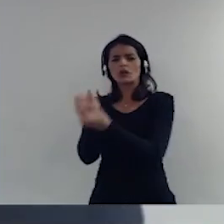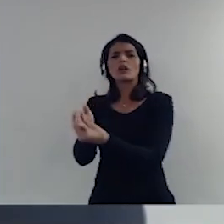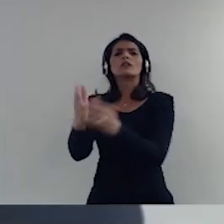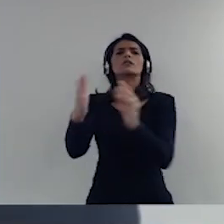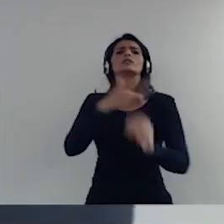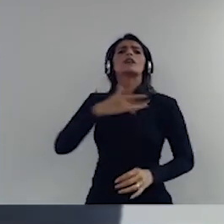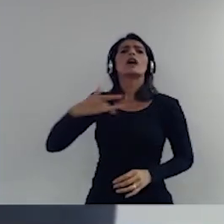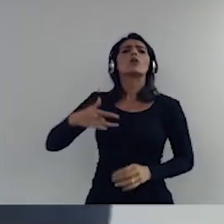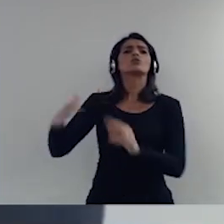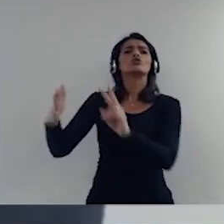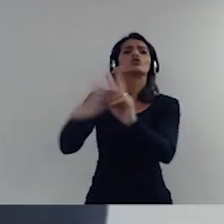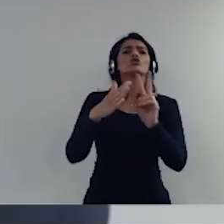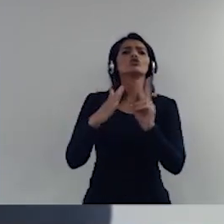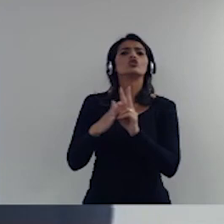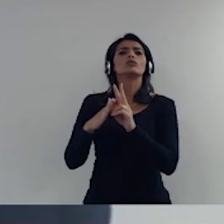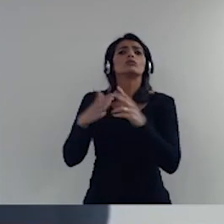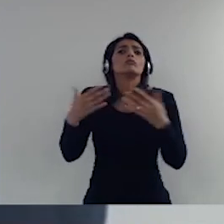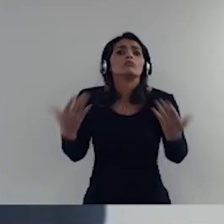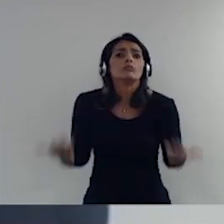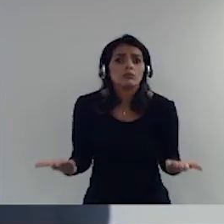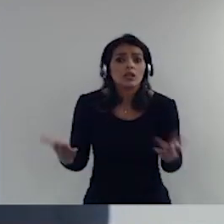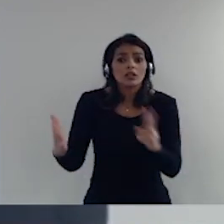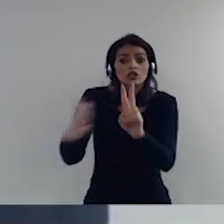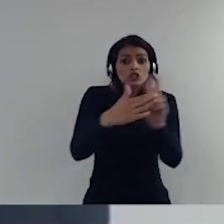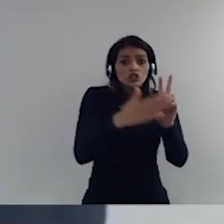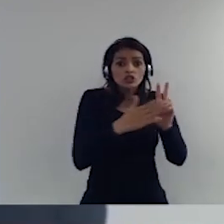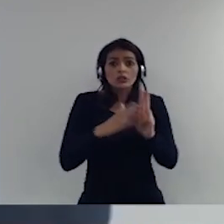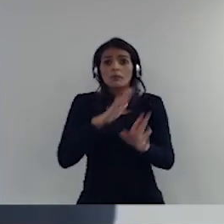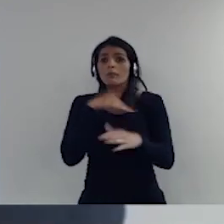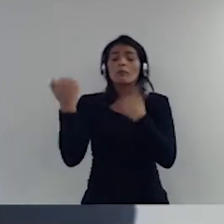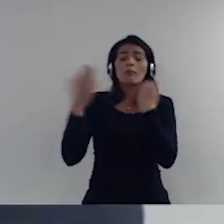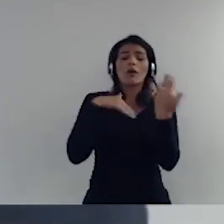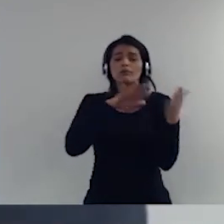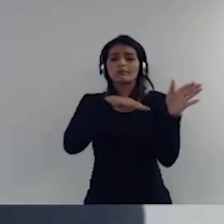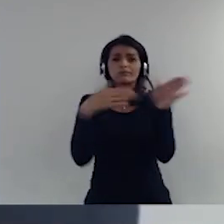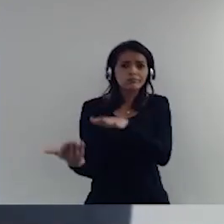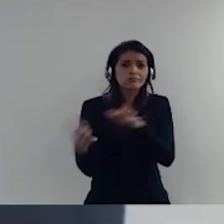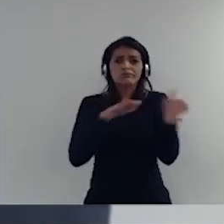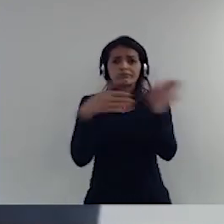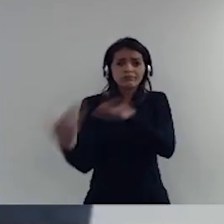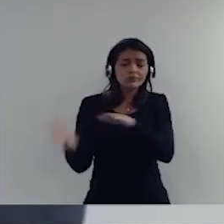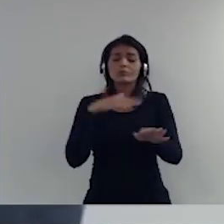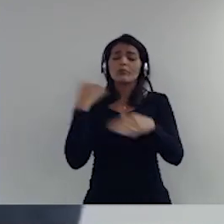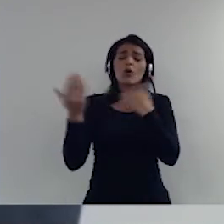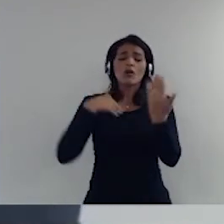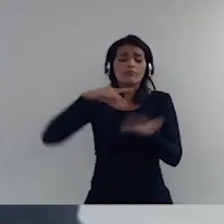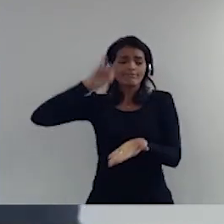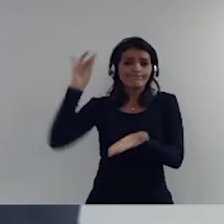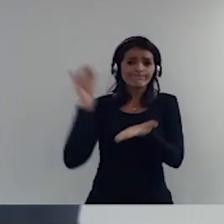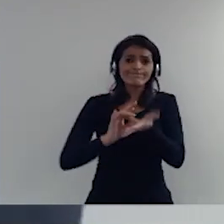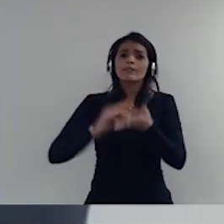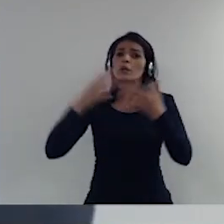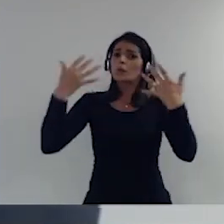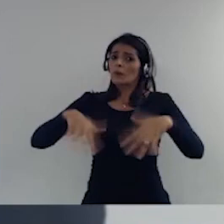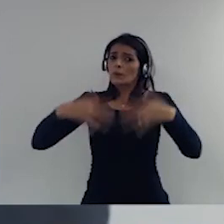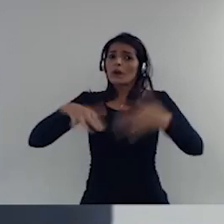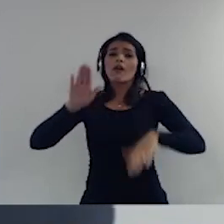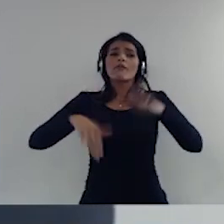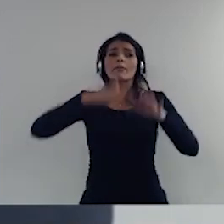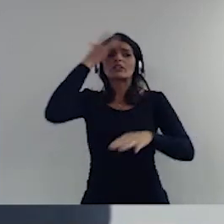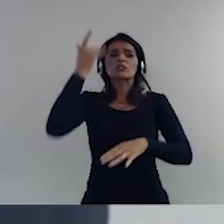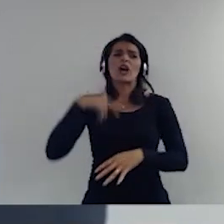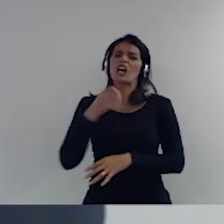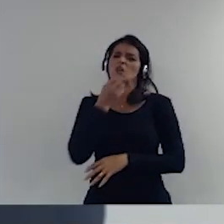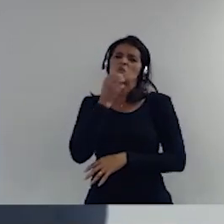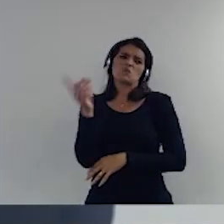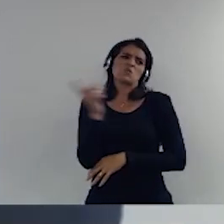saúde indígena. A saúde indígena, os indígenas estão morrendo muito, assim. A situação realmente, às vezes as pessoas não gostam de